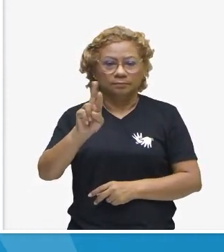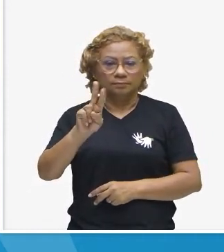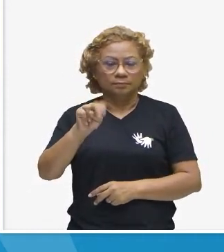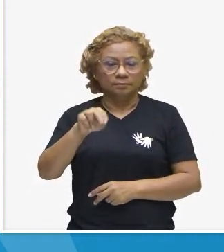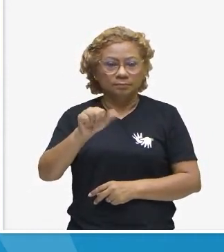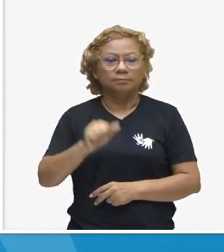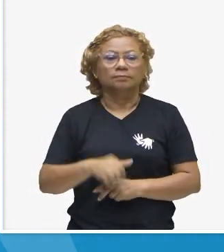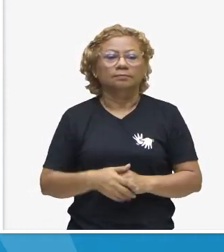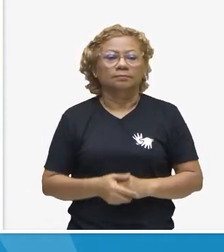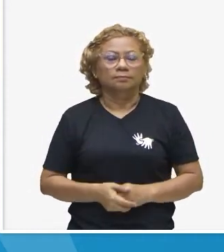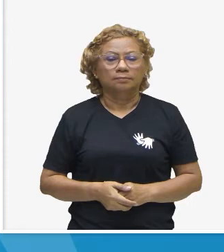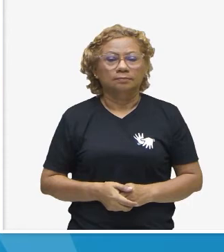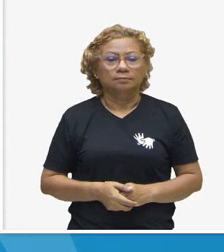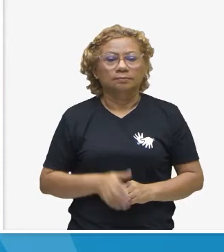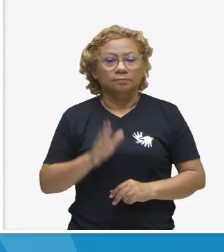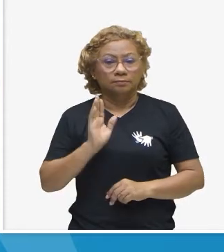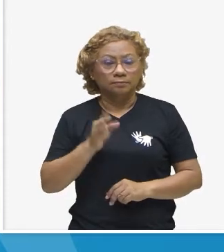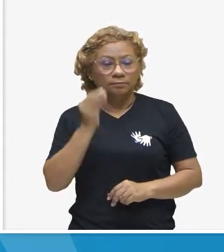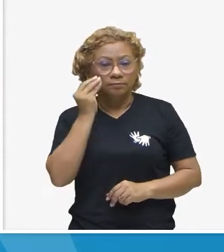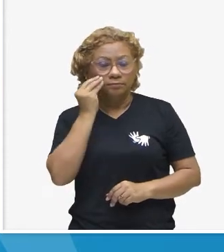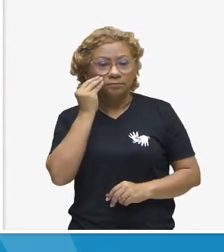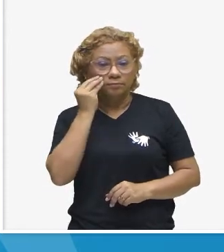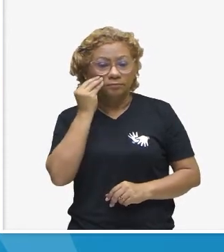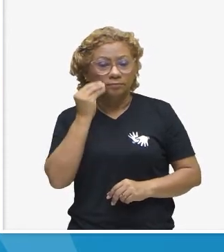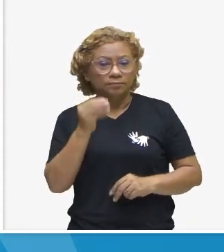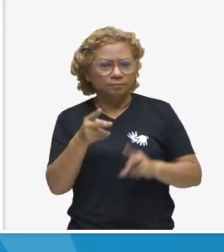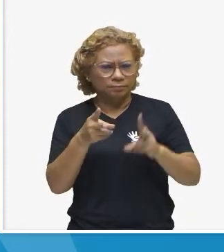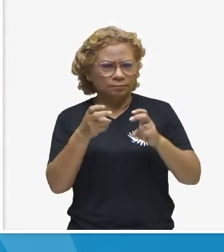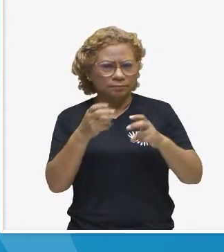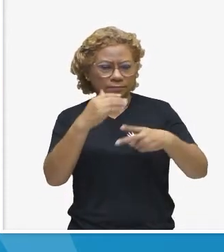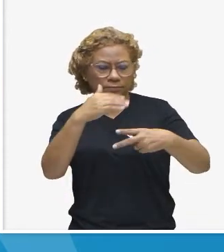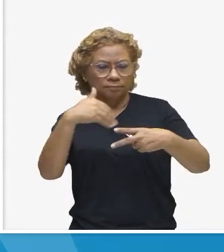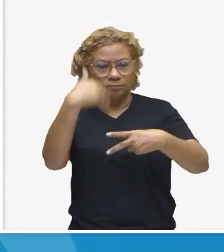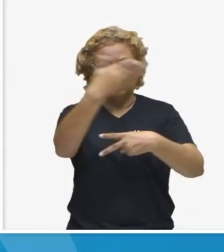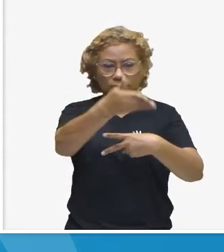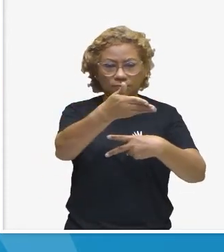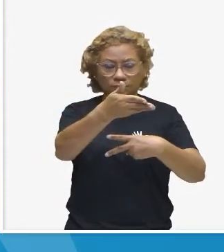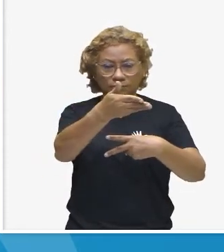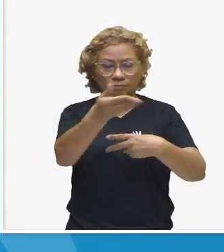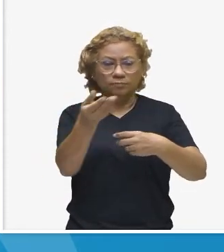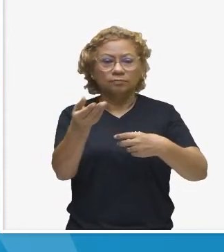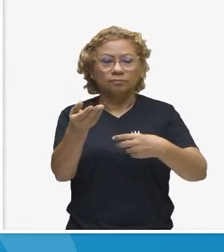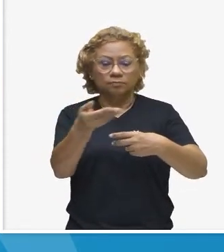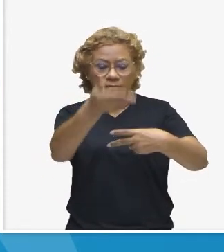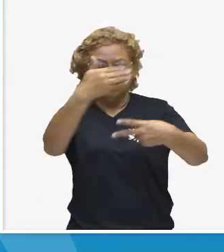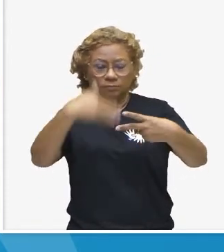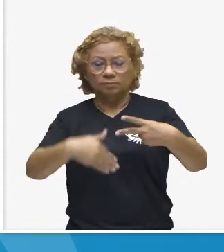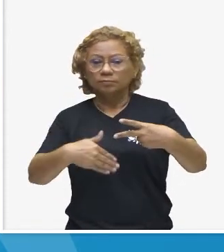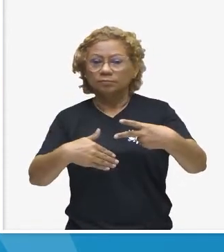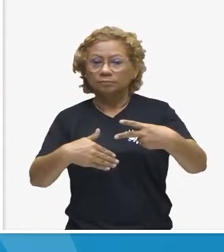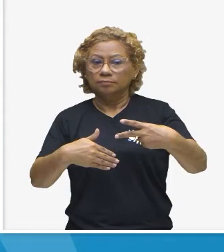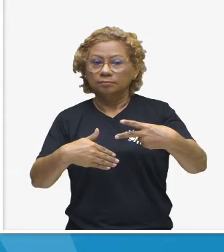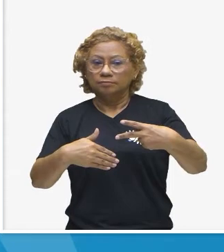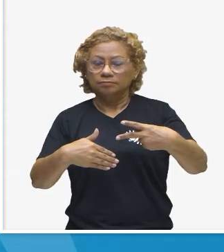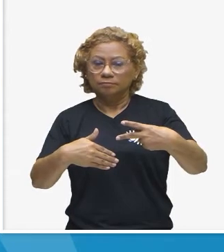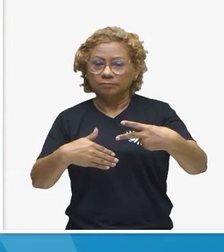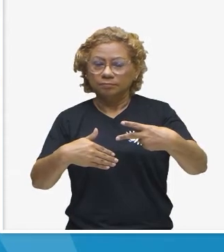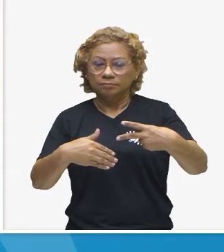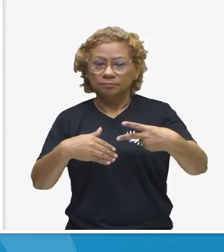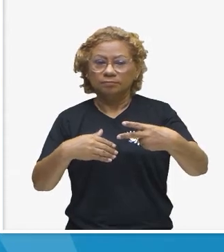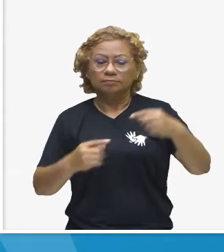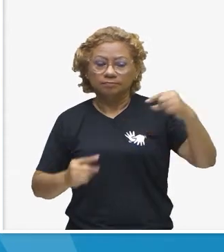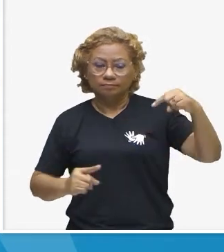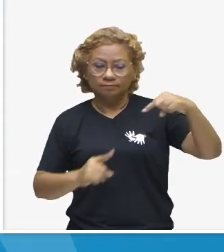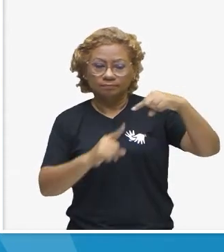dentro. Esse aqui está um fora e o outro está fora. Então, estão